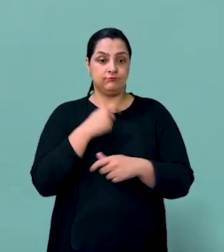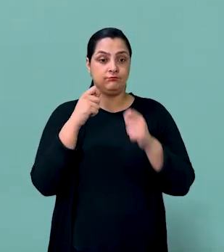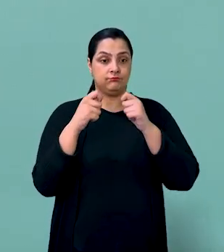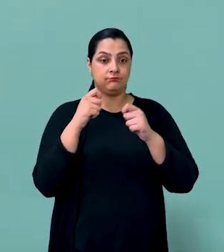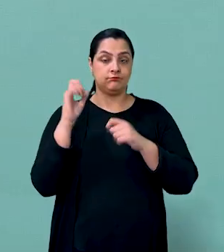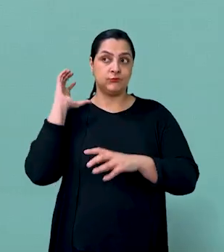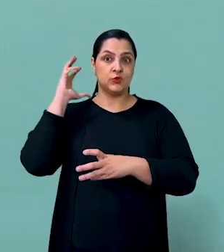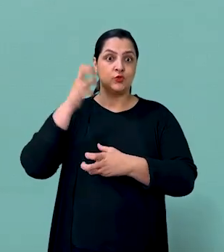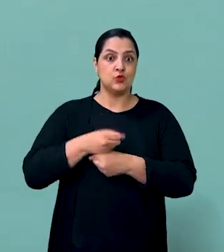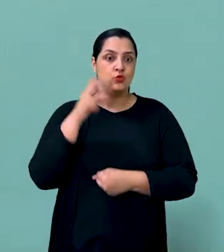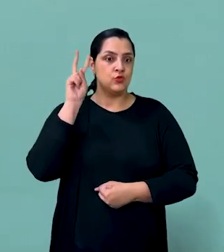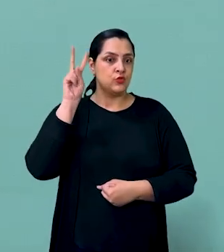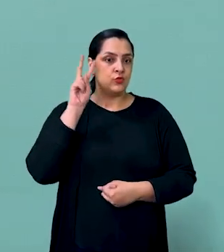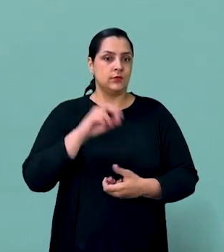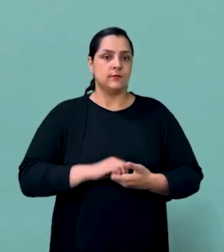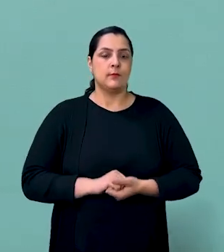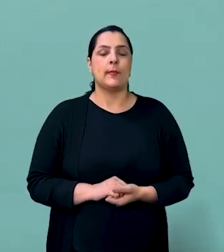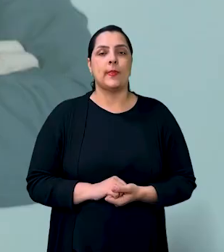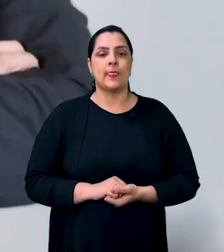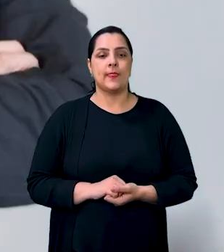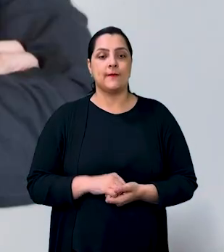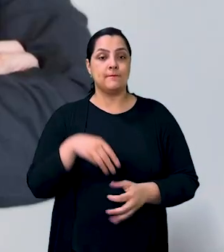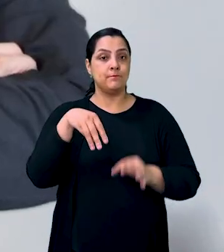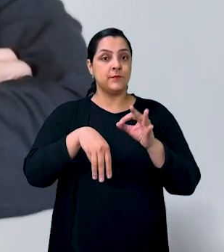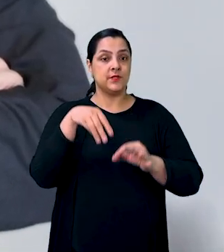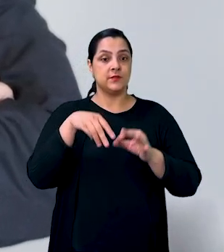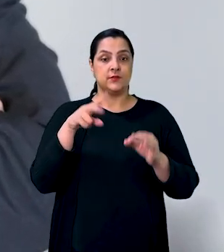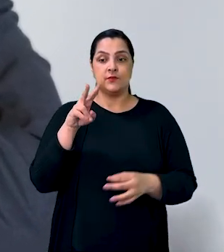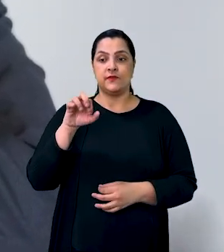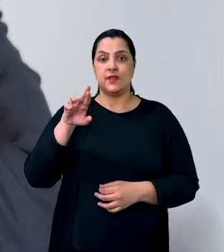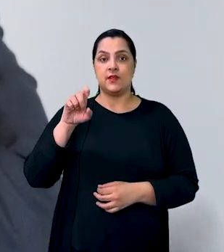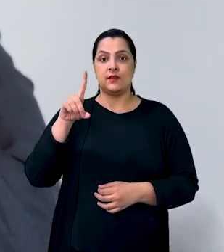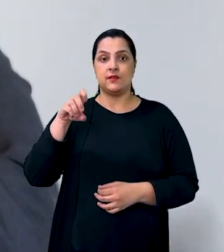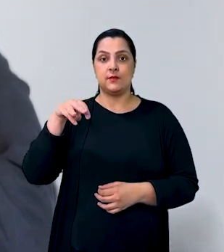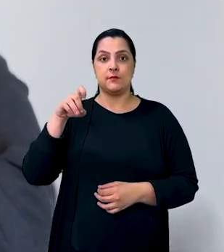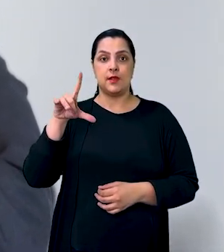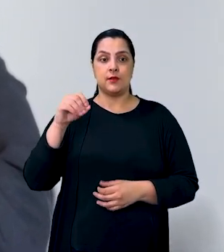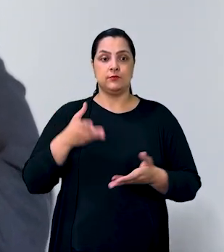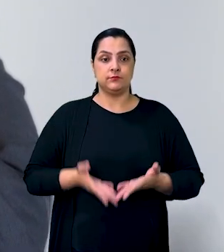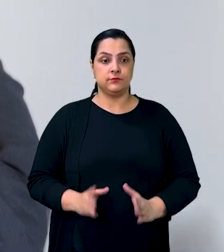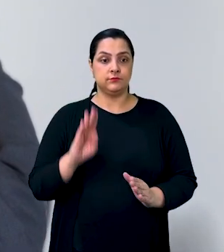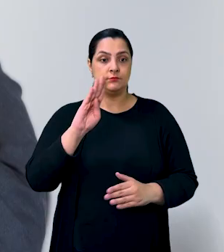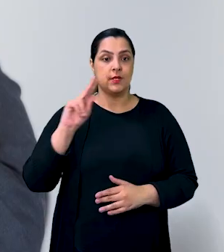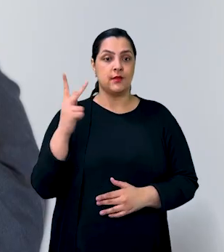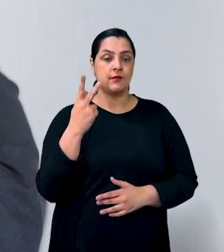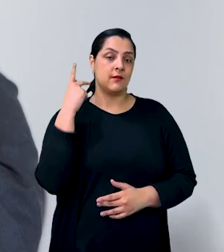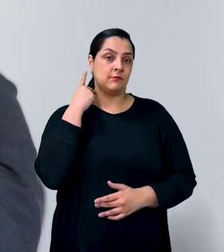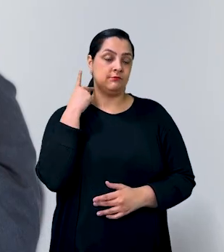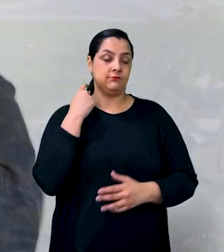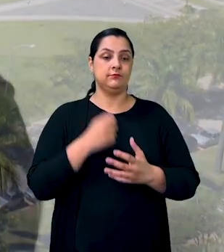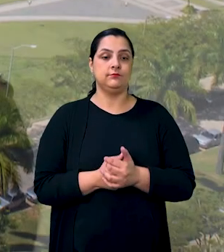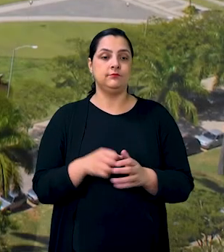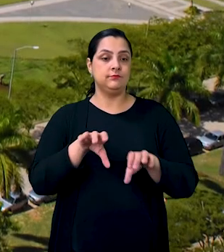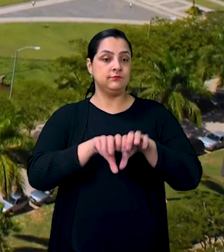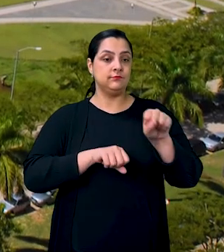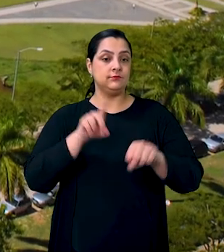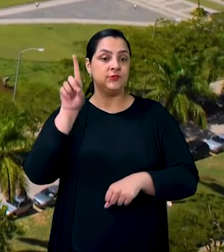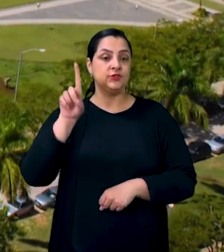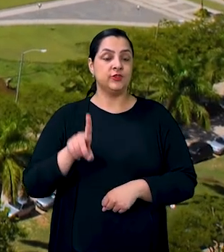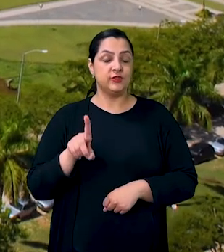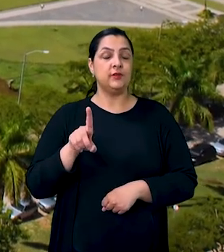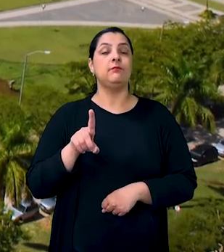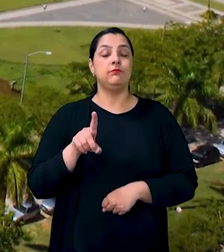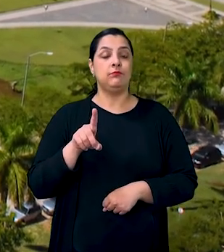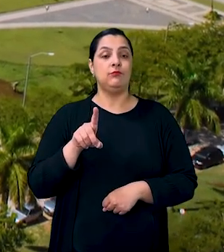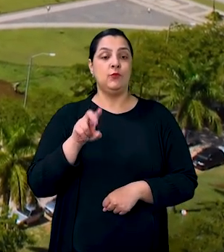uma reportagem que resgata essa trajetória. O ministro Vieira de Mello Filho nasceu em Belo Horizonte, Minas Gerais. Formou-se em